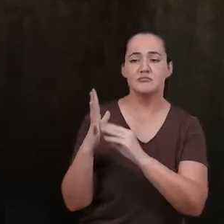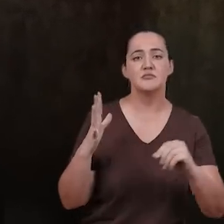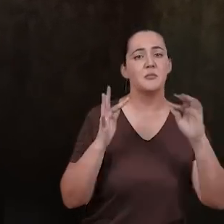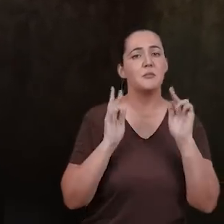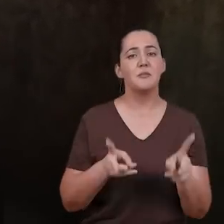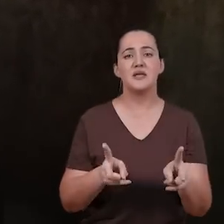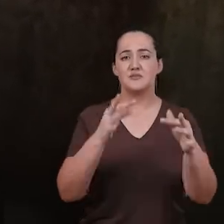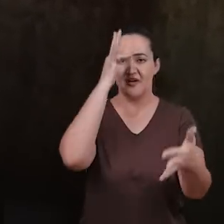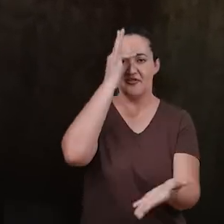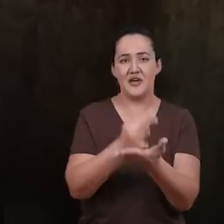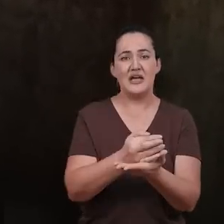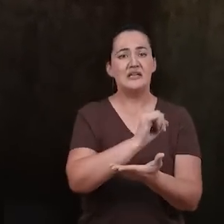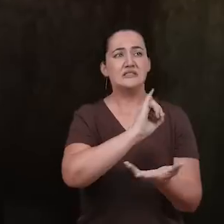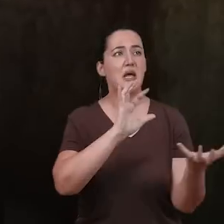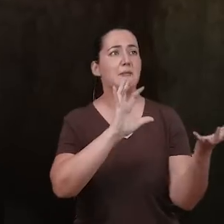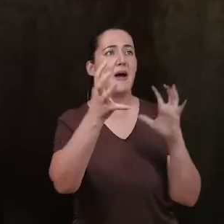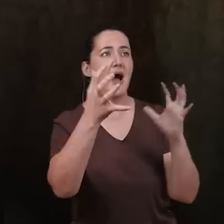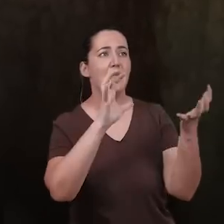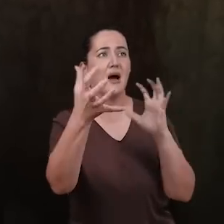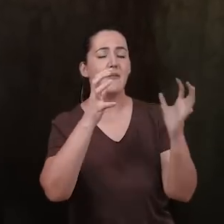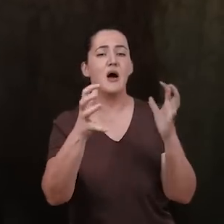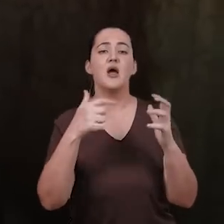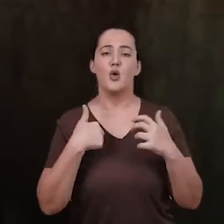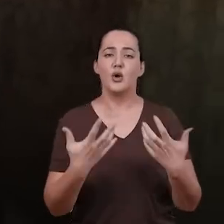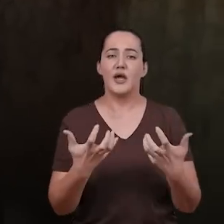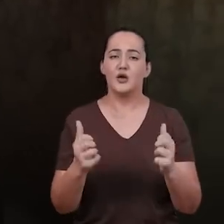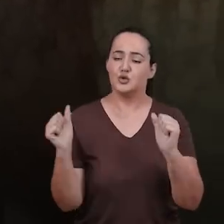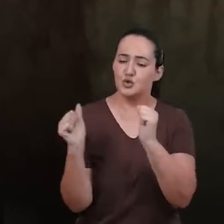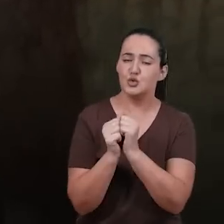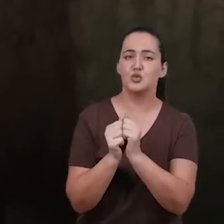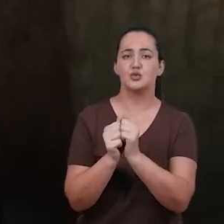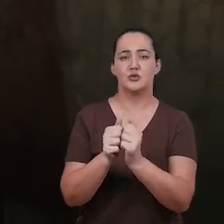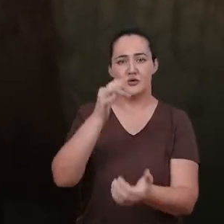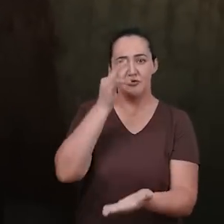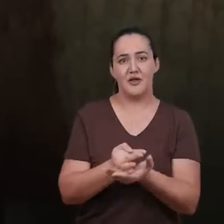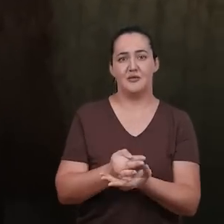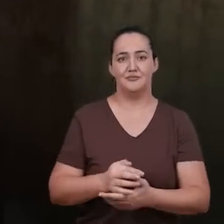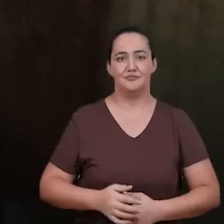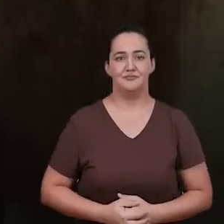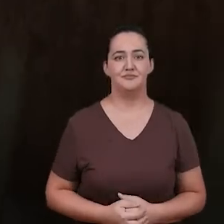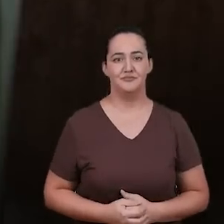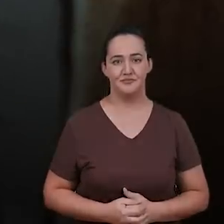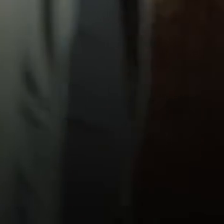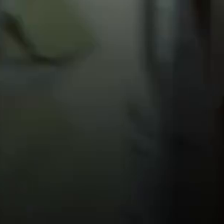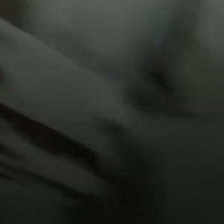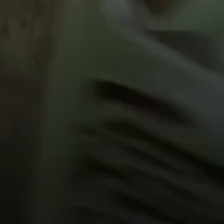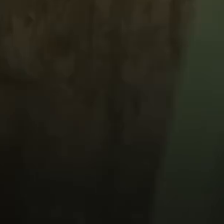porque ainda que caiam os céus, eu quero ficar firme por Jesus.